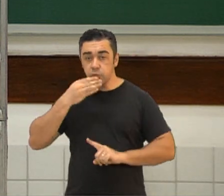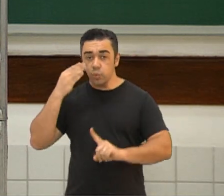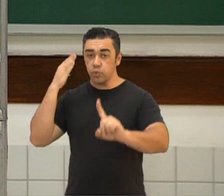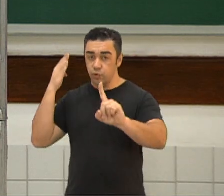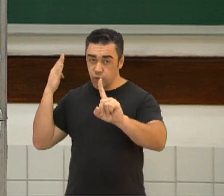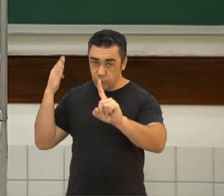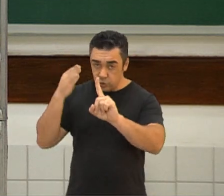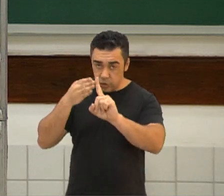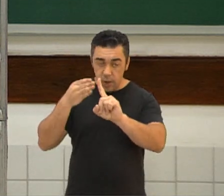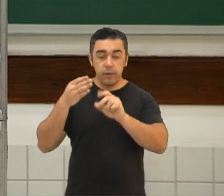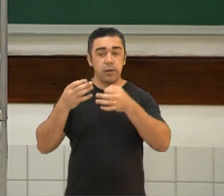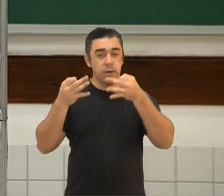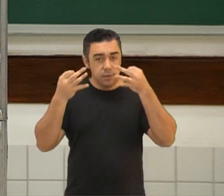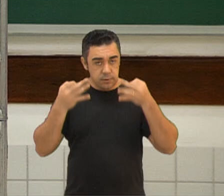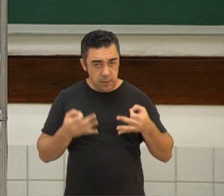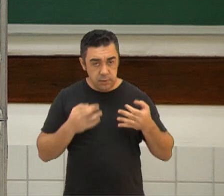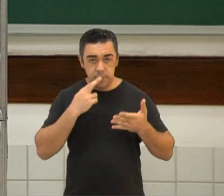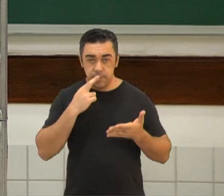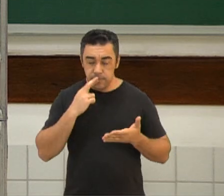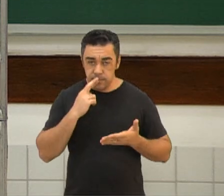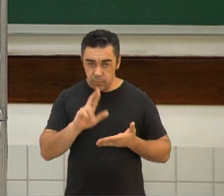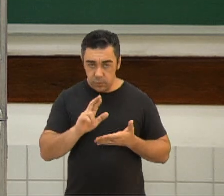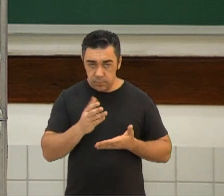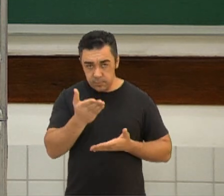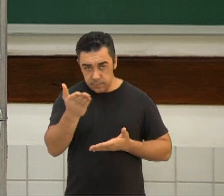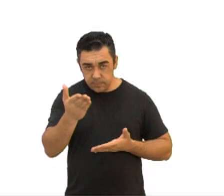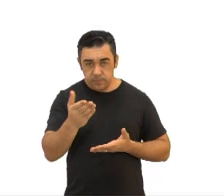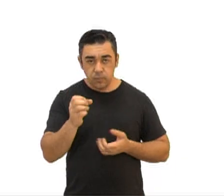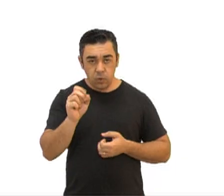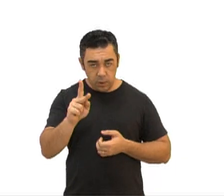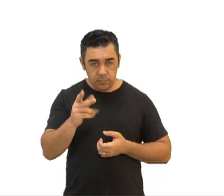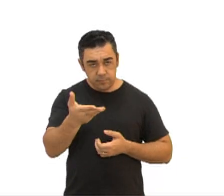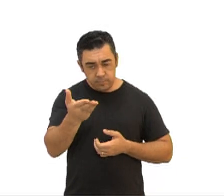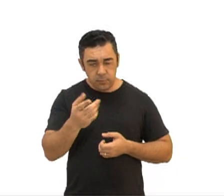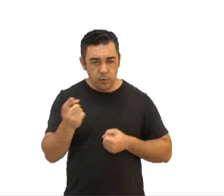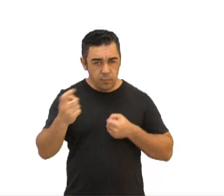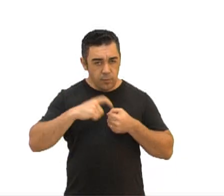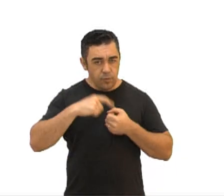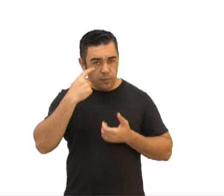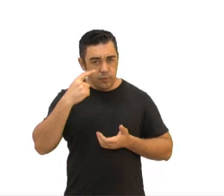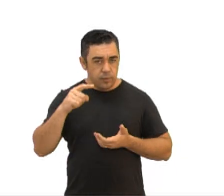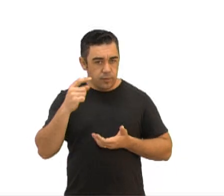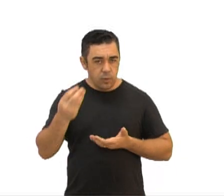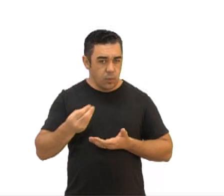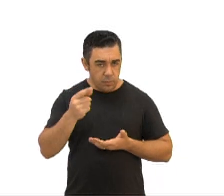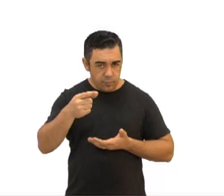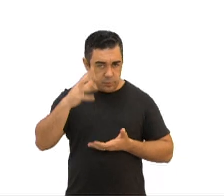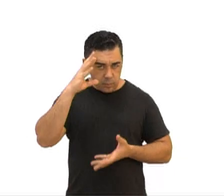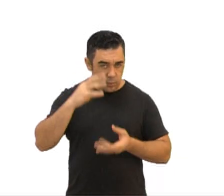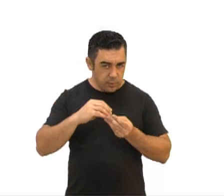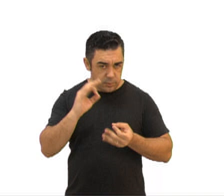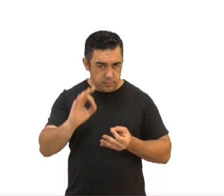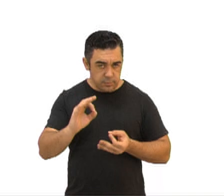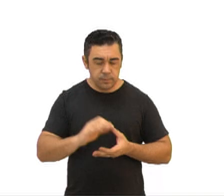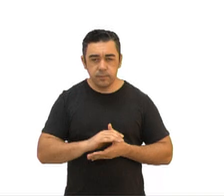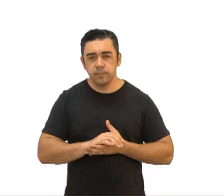enunciado, transcrevê-la para o discurso direto, ok? A gente retorna para ver se vocês captaram essa questão